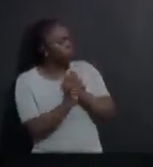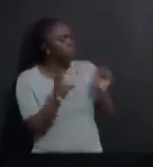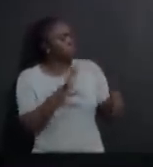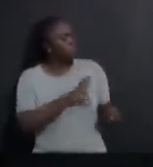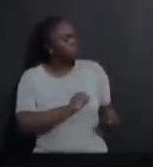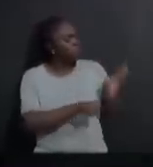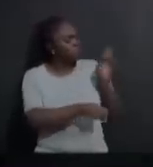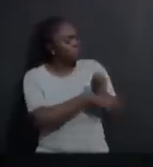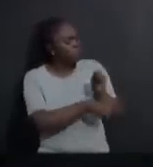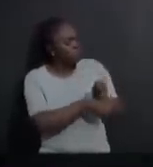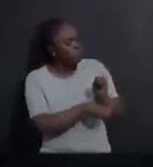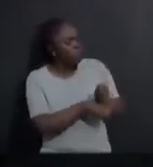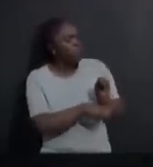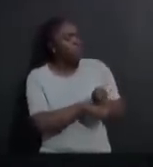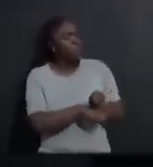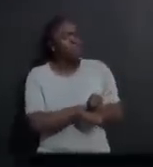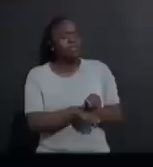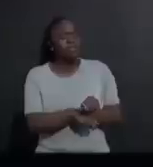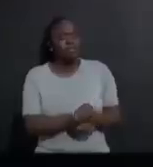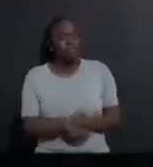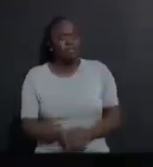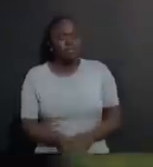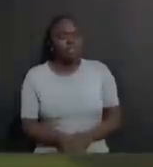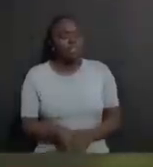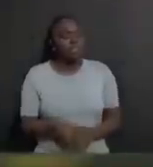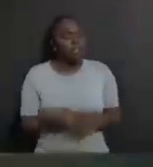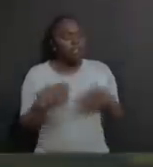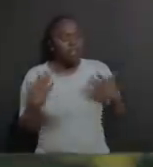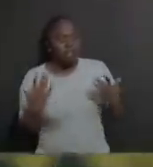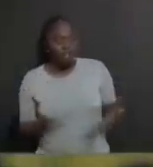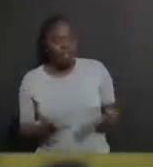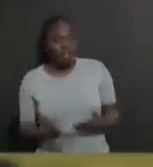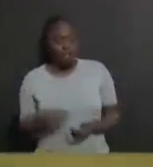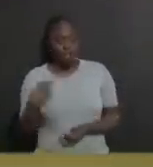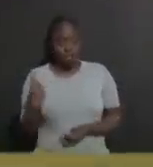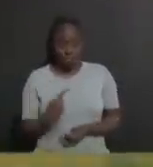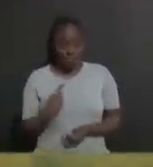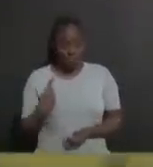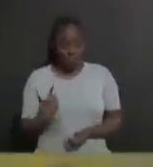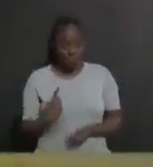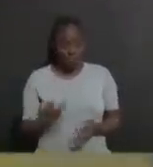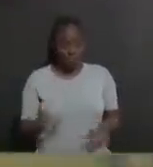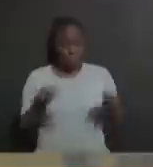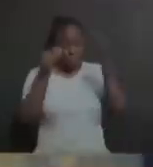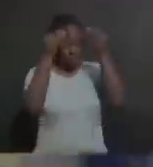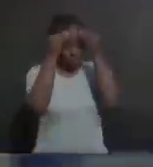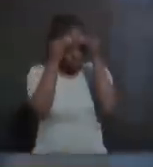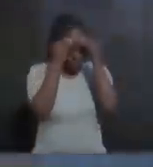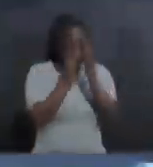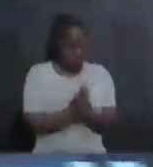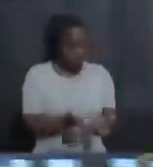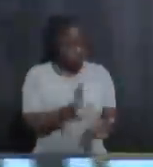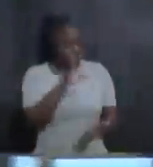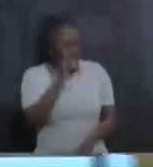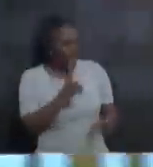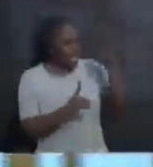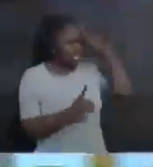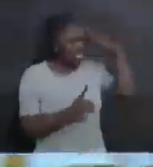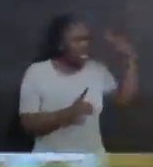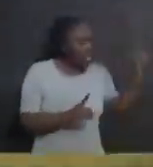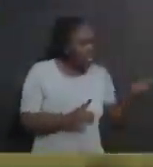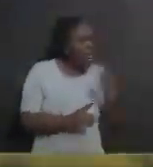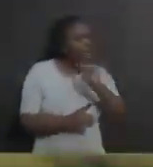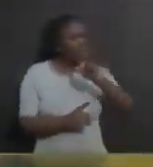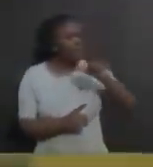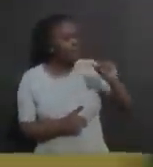e de um... Ele falou: nós somos mesmo. A gente, ó, decora o Alcorão. A gente sabe não sei o que de Allah.